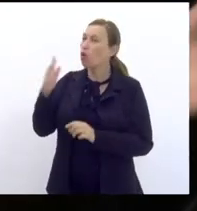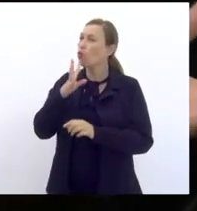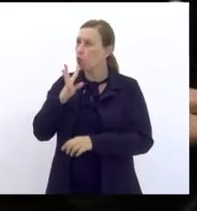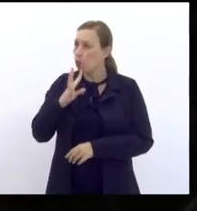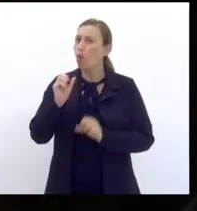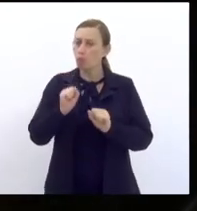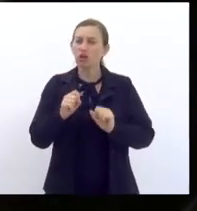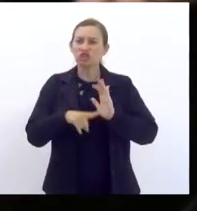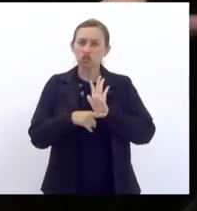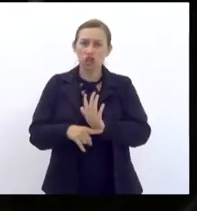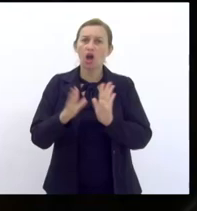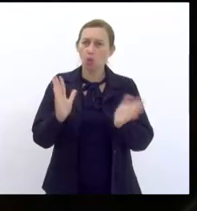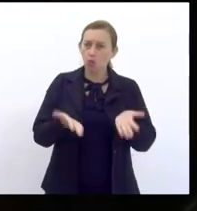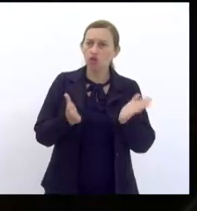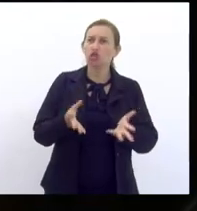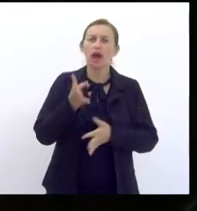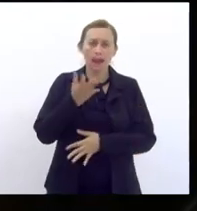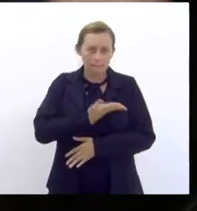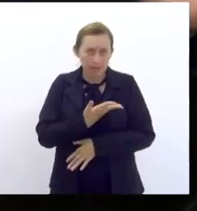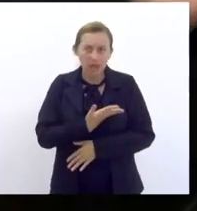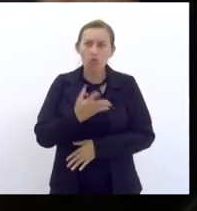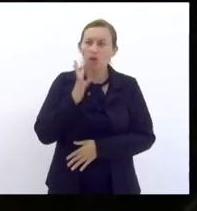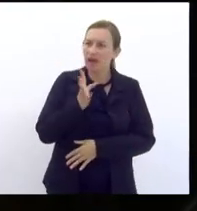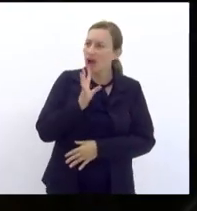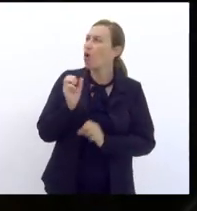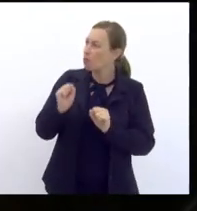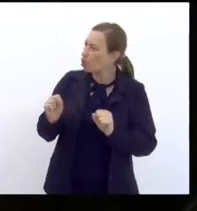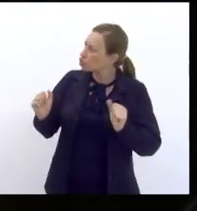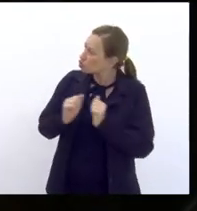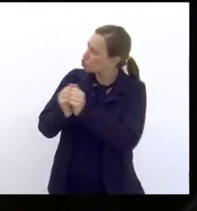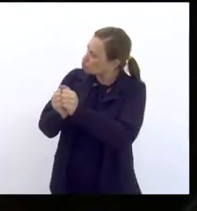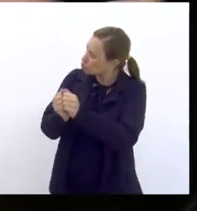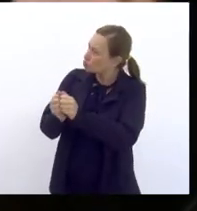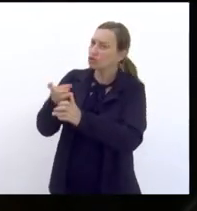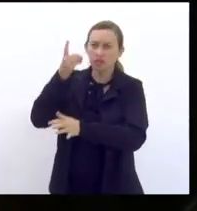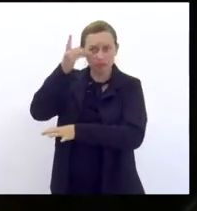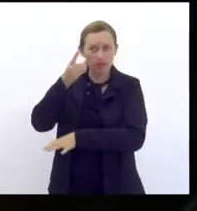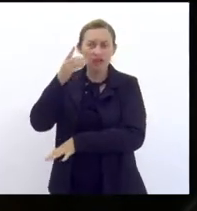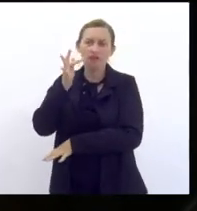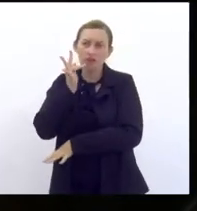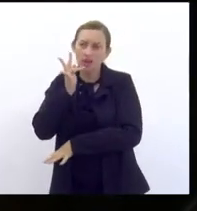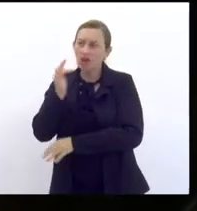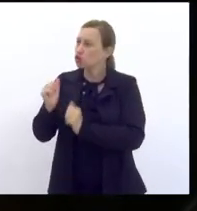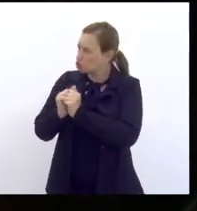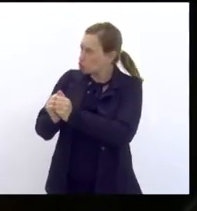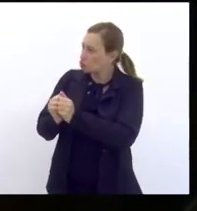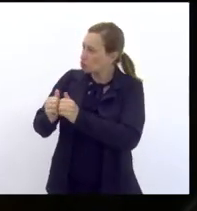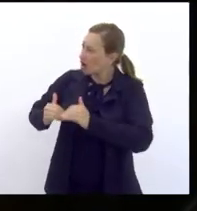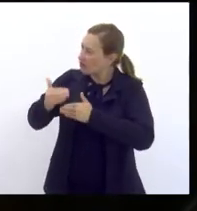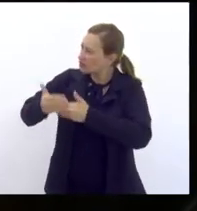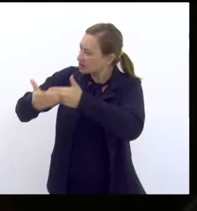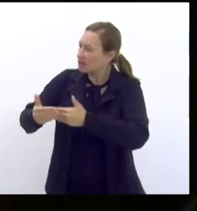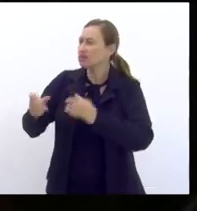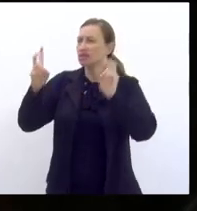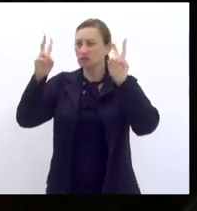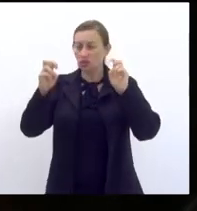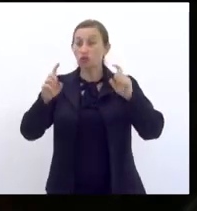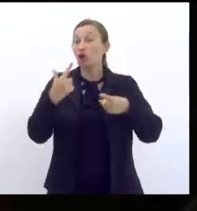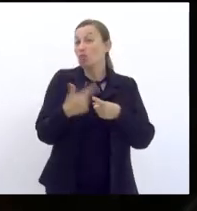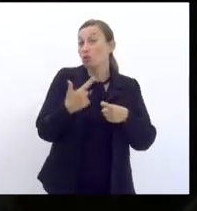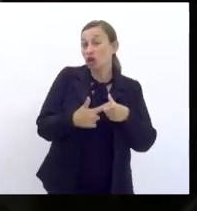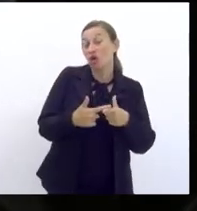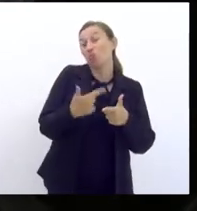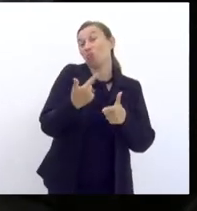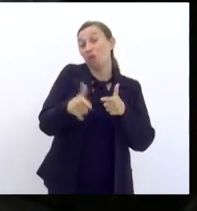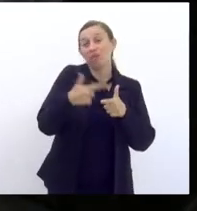dúvida nenhuma nunca amigo muito bacana pode junto deputado Jorge Felipe Neto capitaniado até por Excelência avançar nessa questão que o problema